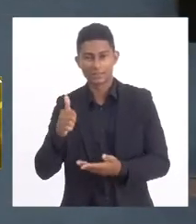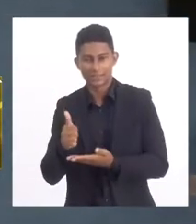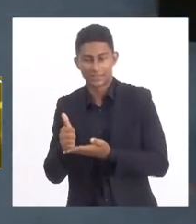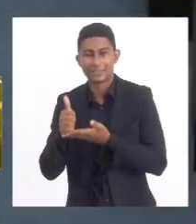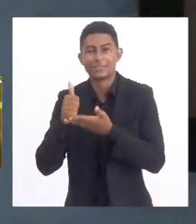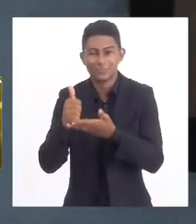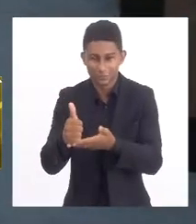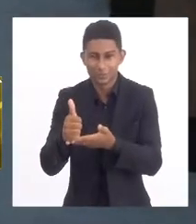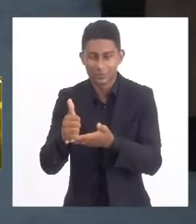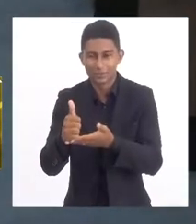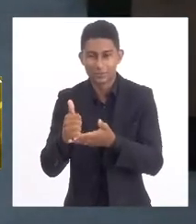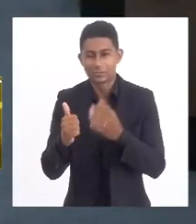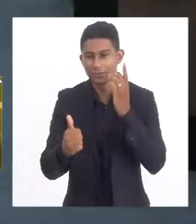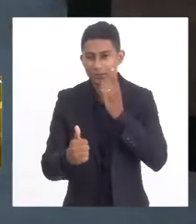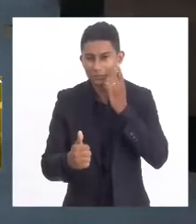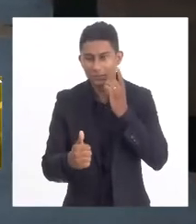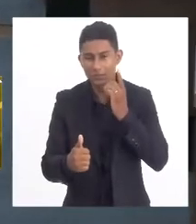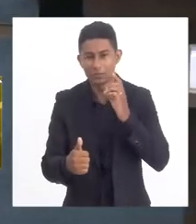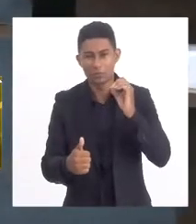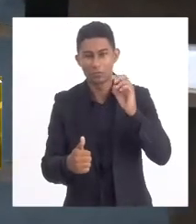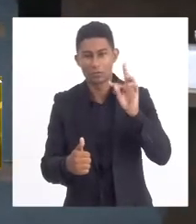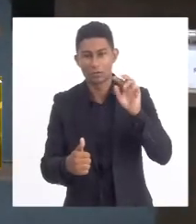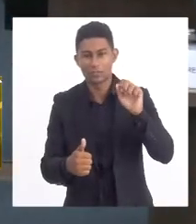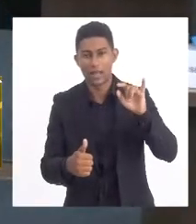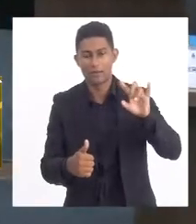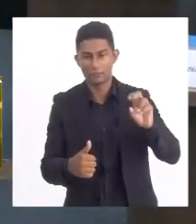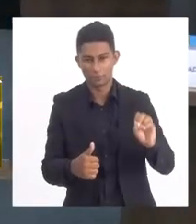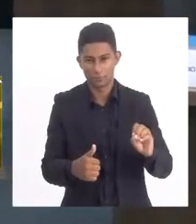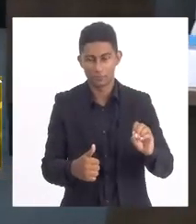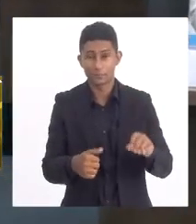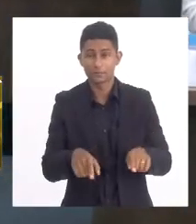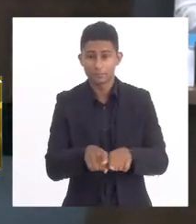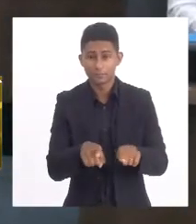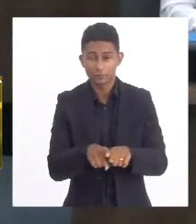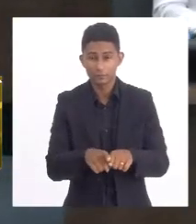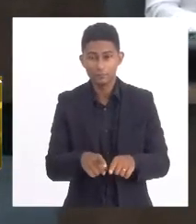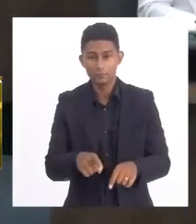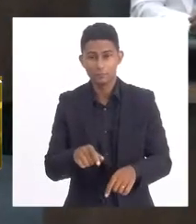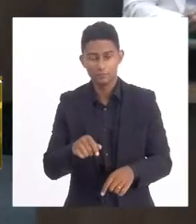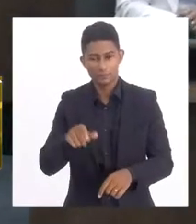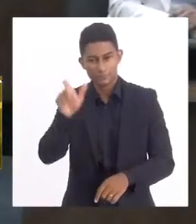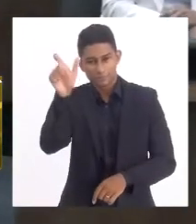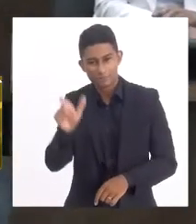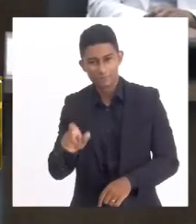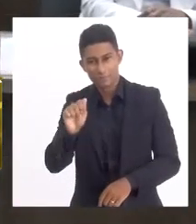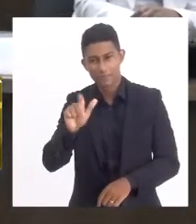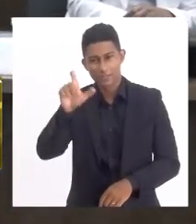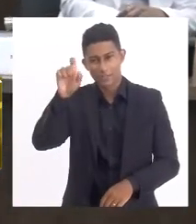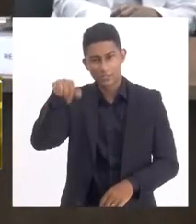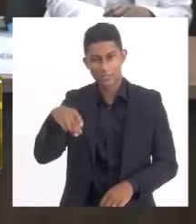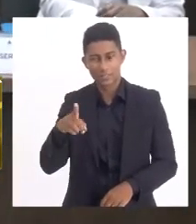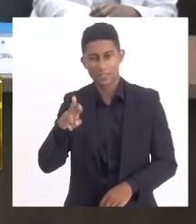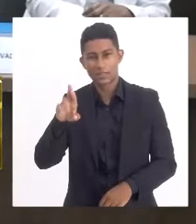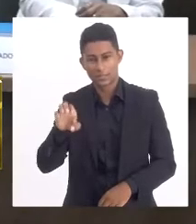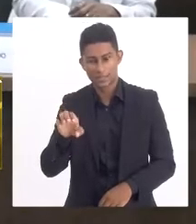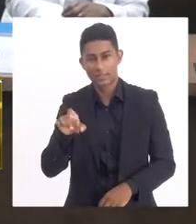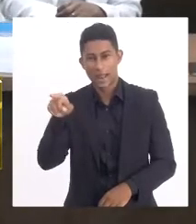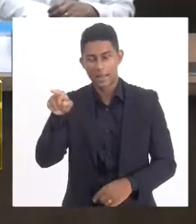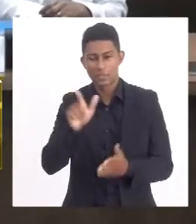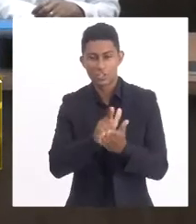Otávio Leite Alexandre Brum jornalista agência enquadrar